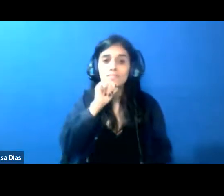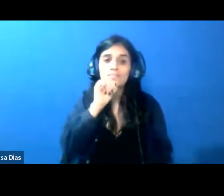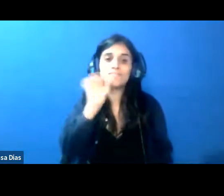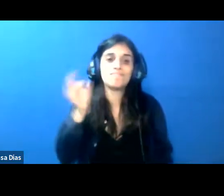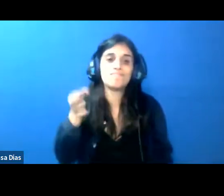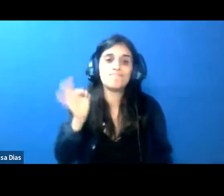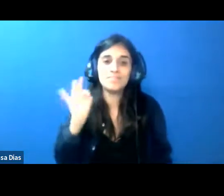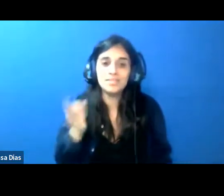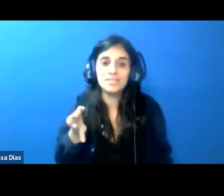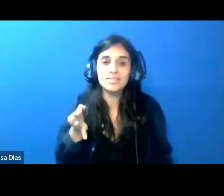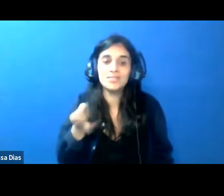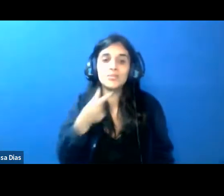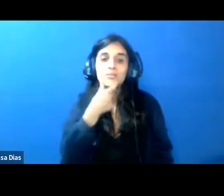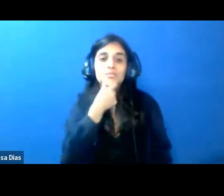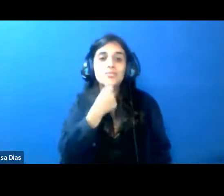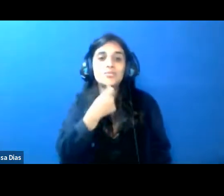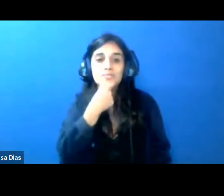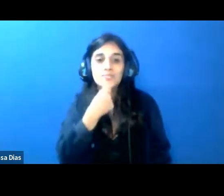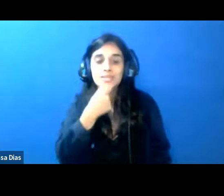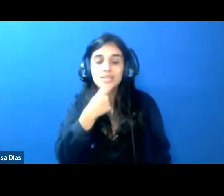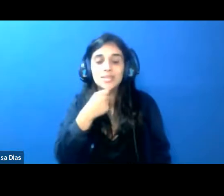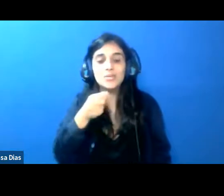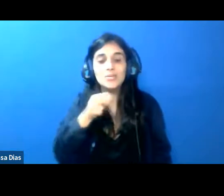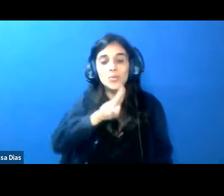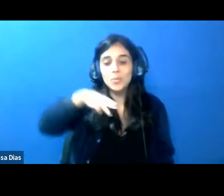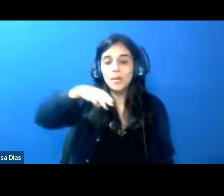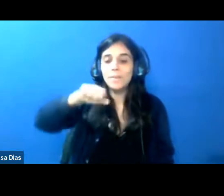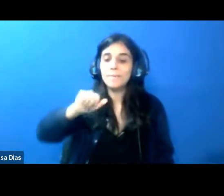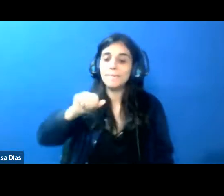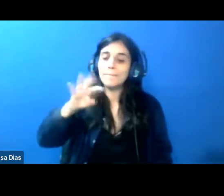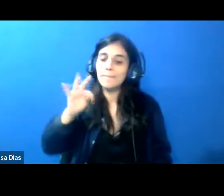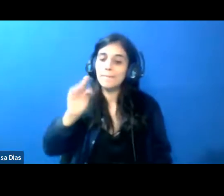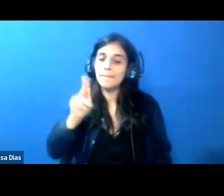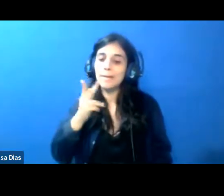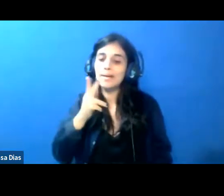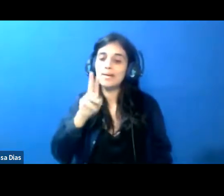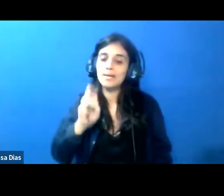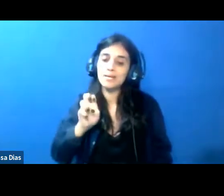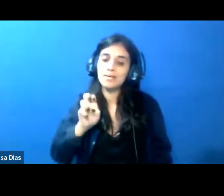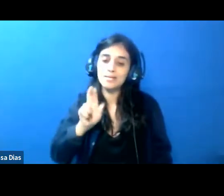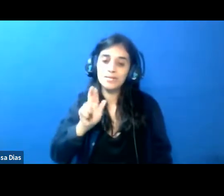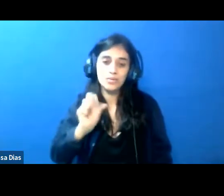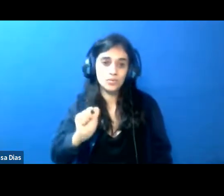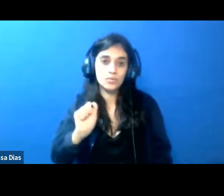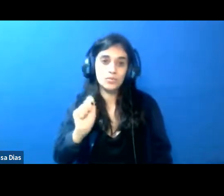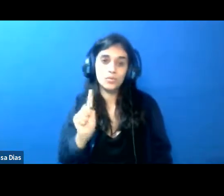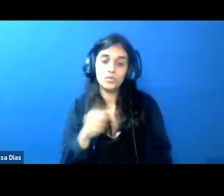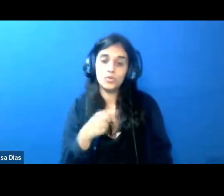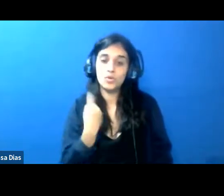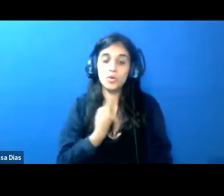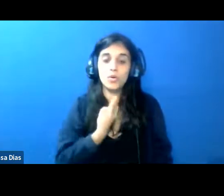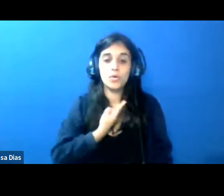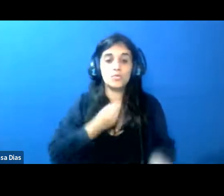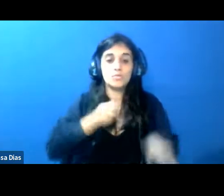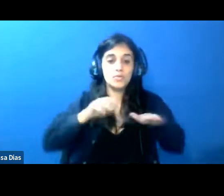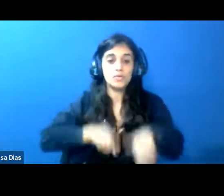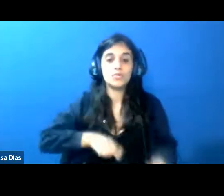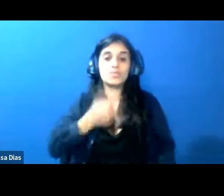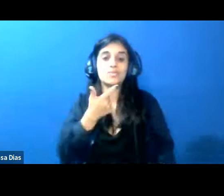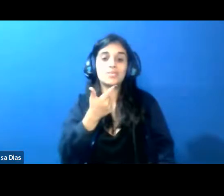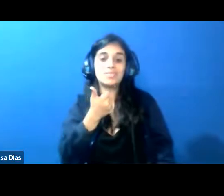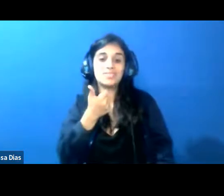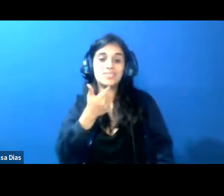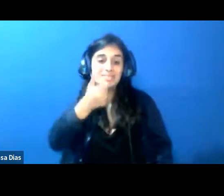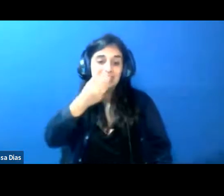deste valente guerreiro Mateus. Há poucos dias, ficamos 13 dias no